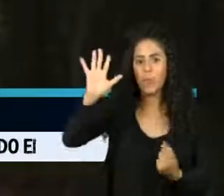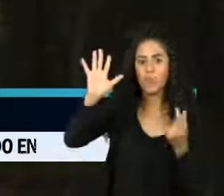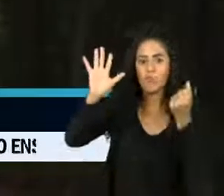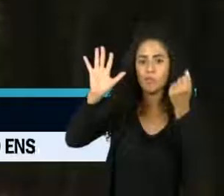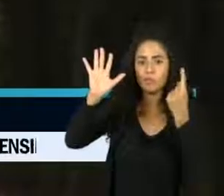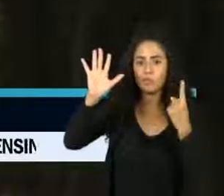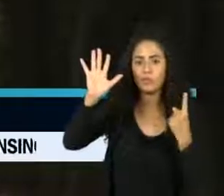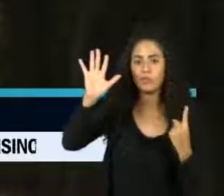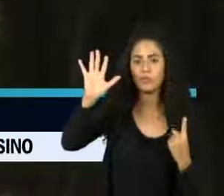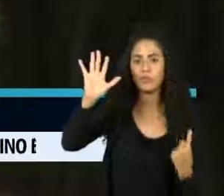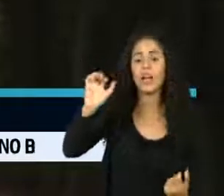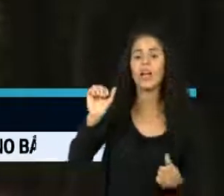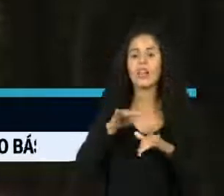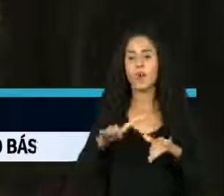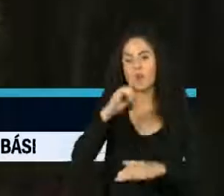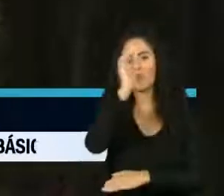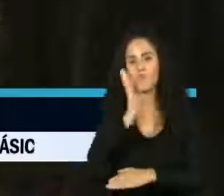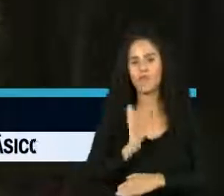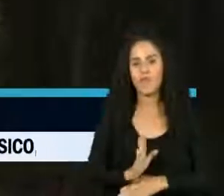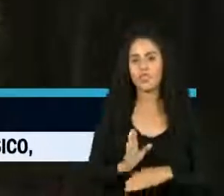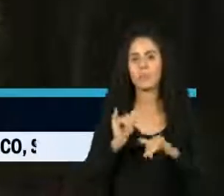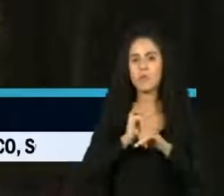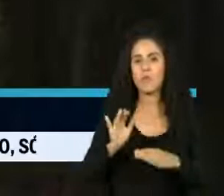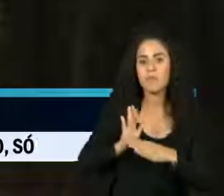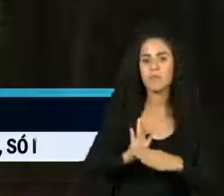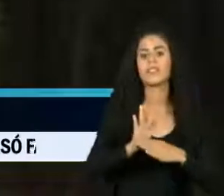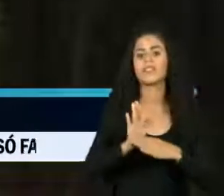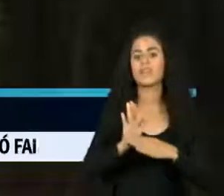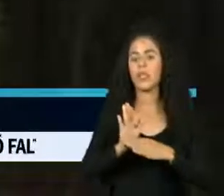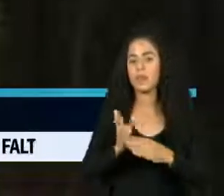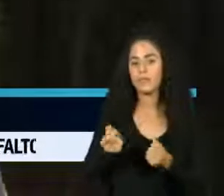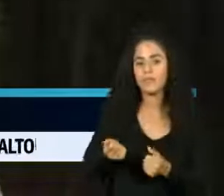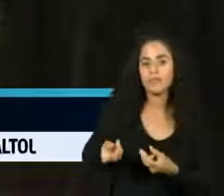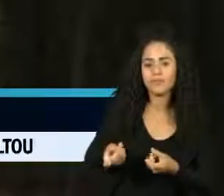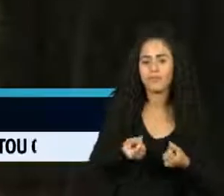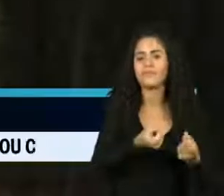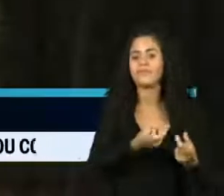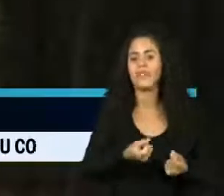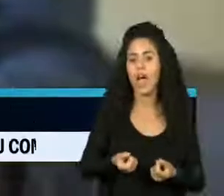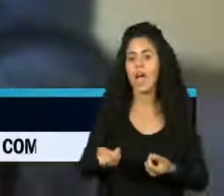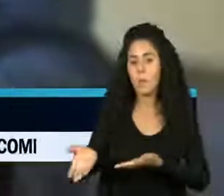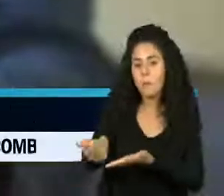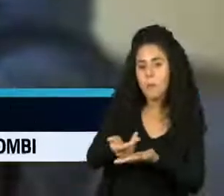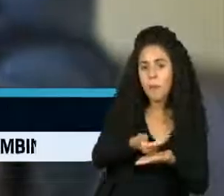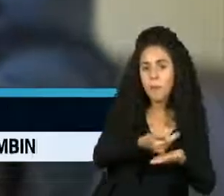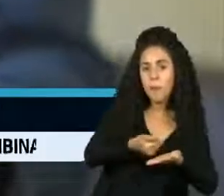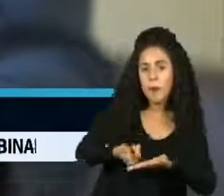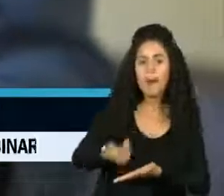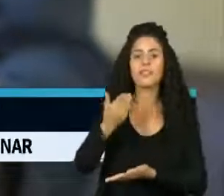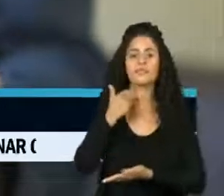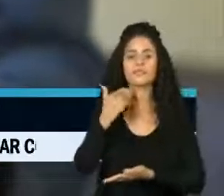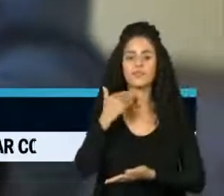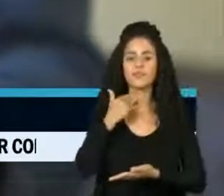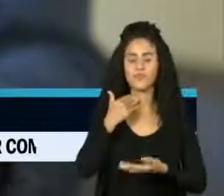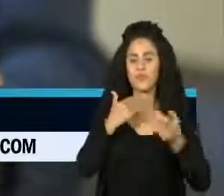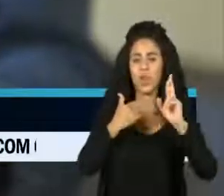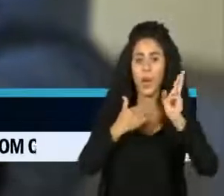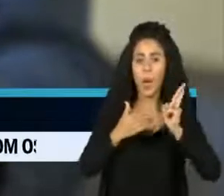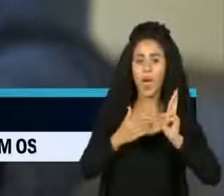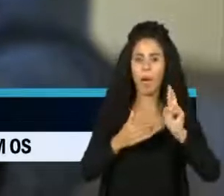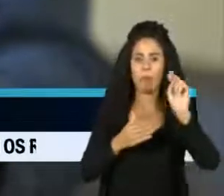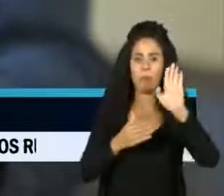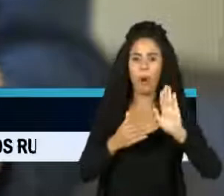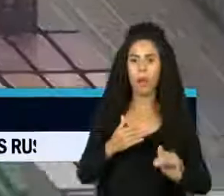poder de compra dos brasileiros, ajudaram a turbinar as receitas do governo. O real desvalorizado frente ao